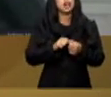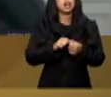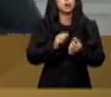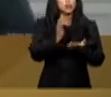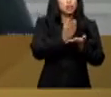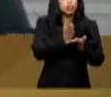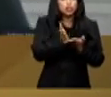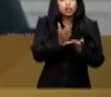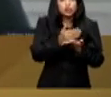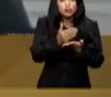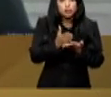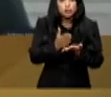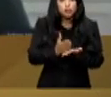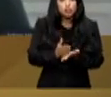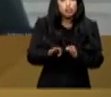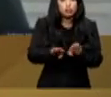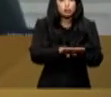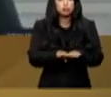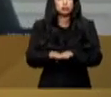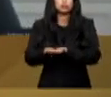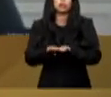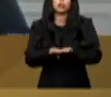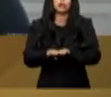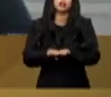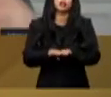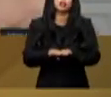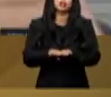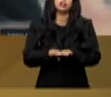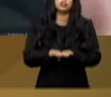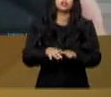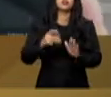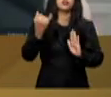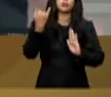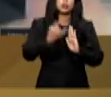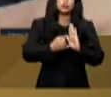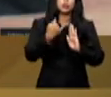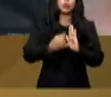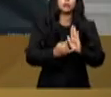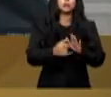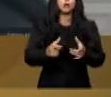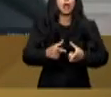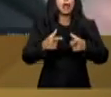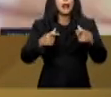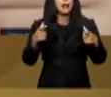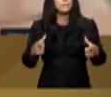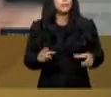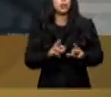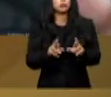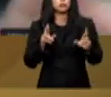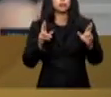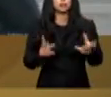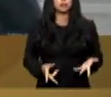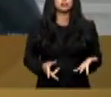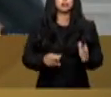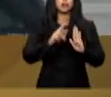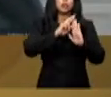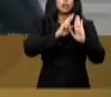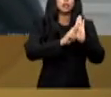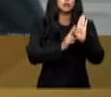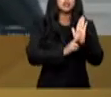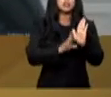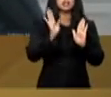mais equânime essa tributação, ampliou a incidência do diferencial, estabelecendo as regras